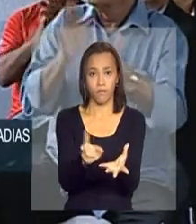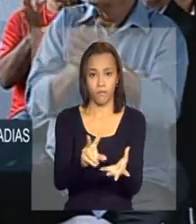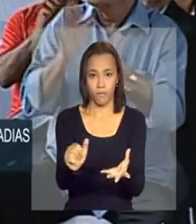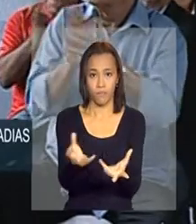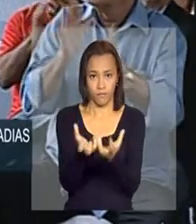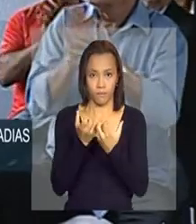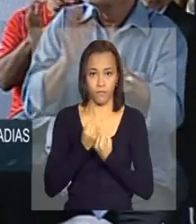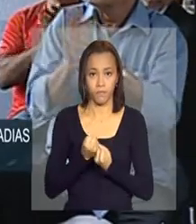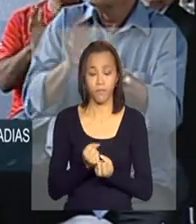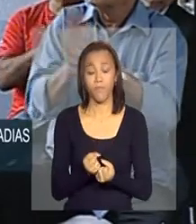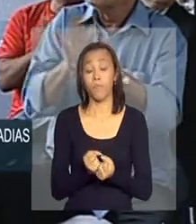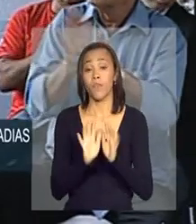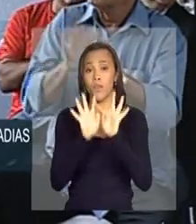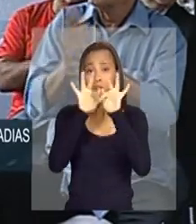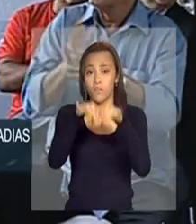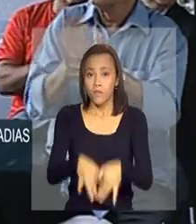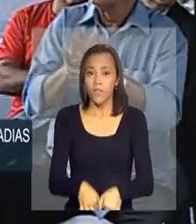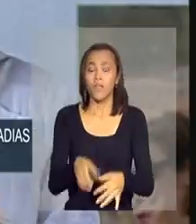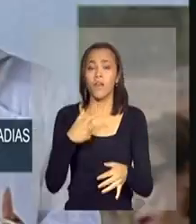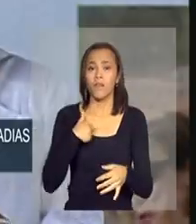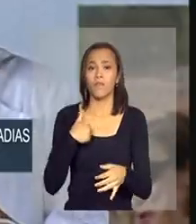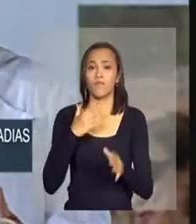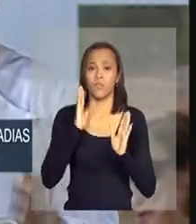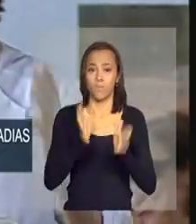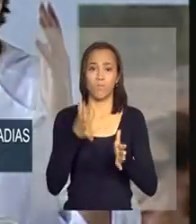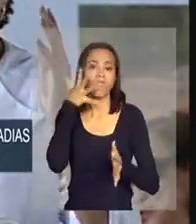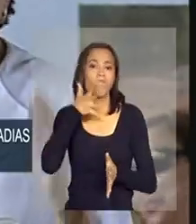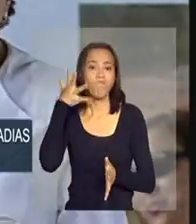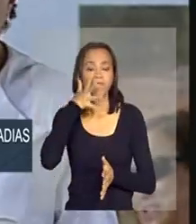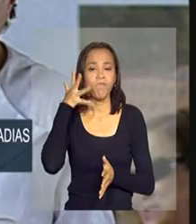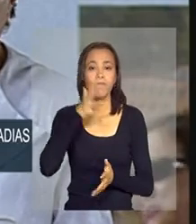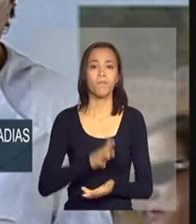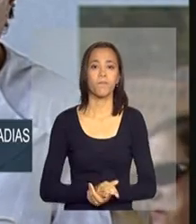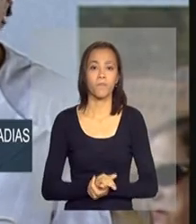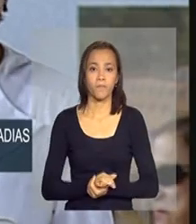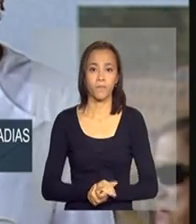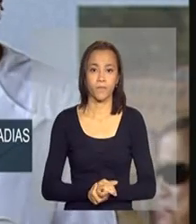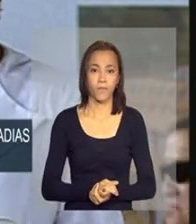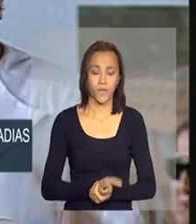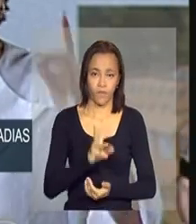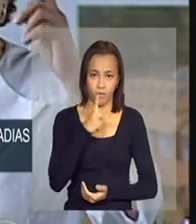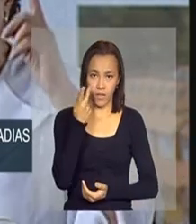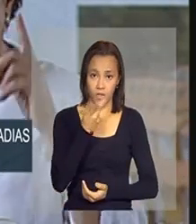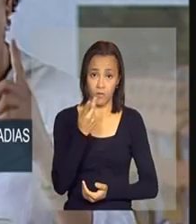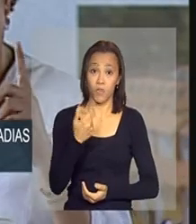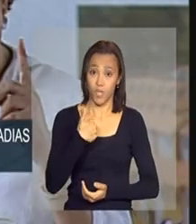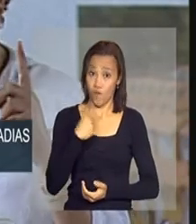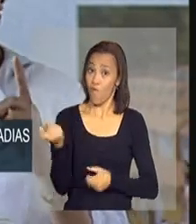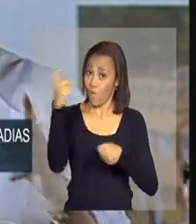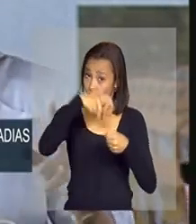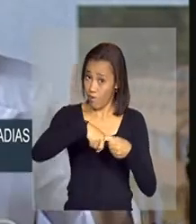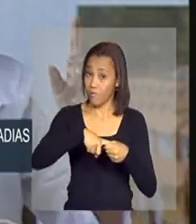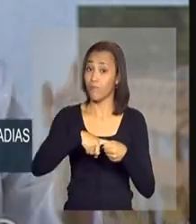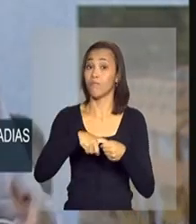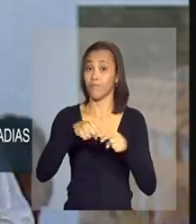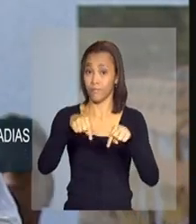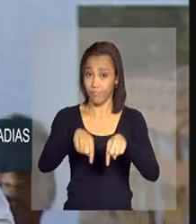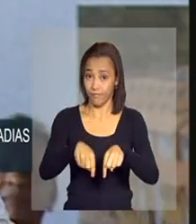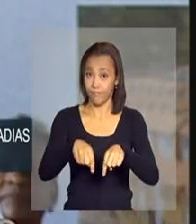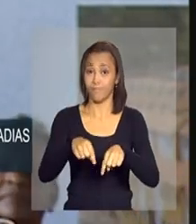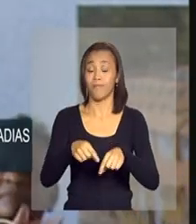e finalmente eu vou encerrar eu vou encerrar dizendo que eu volto